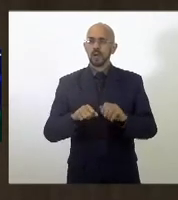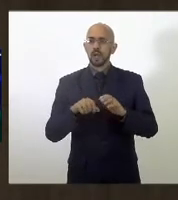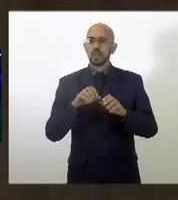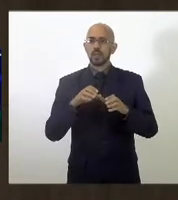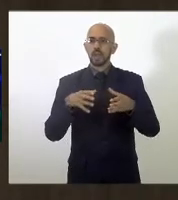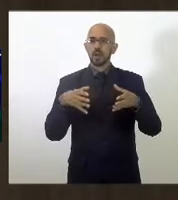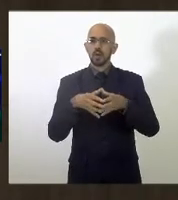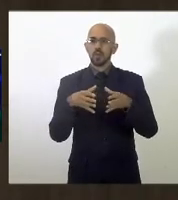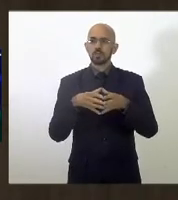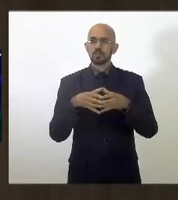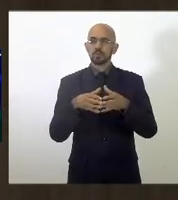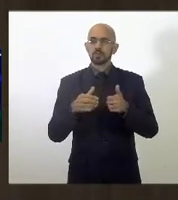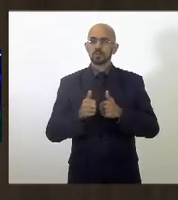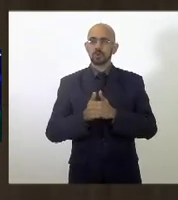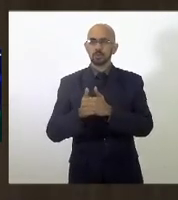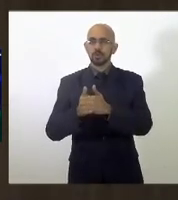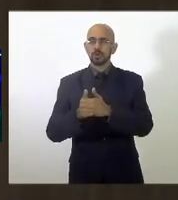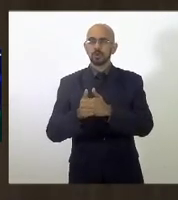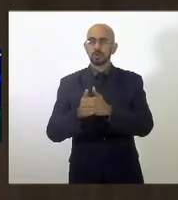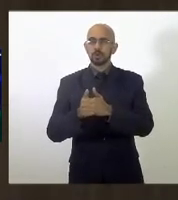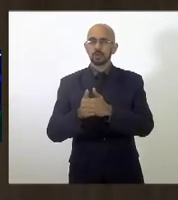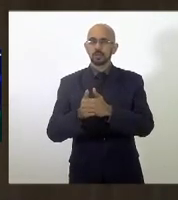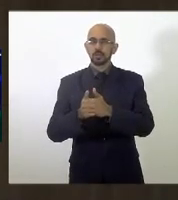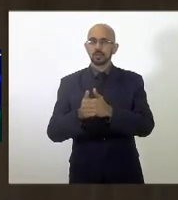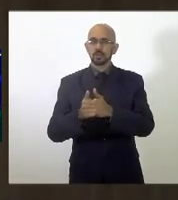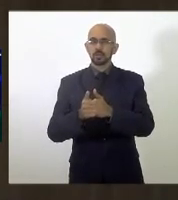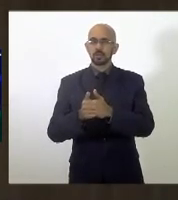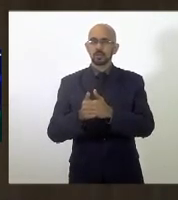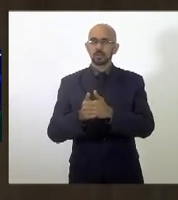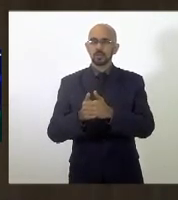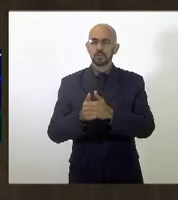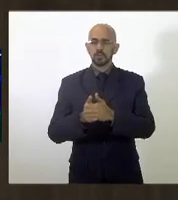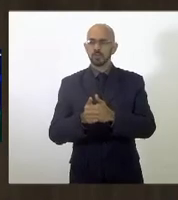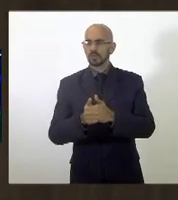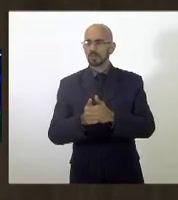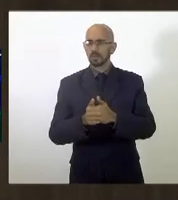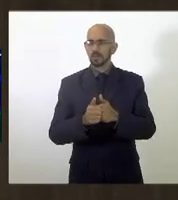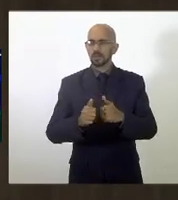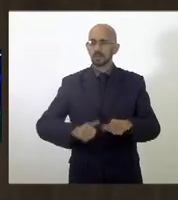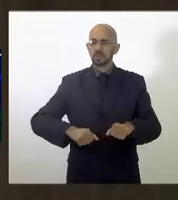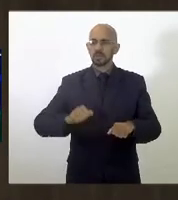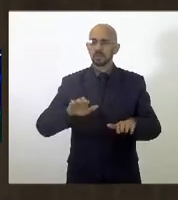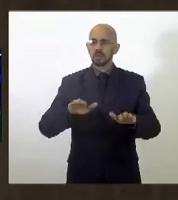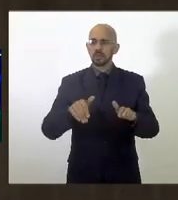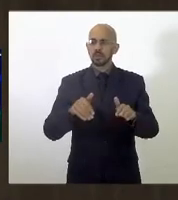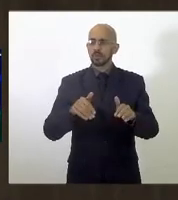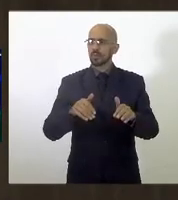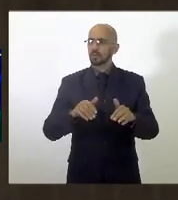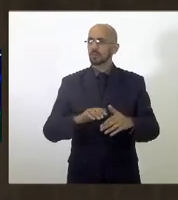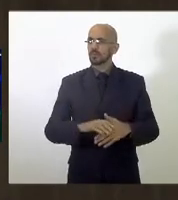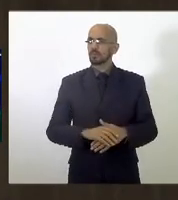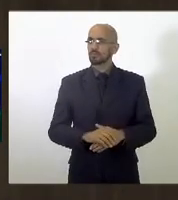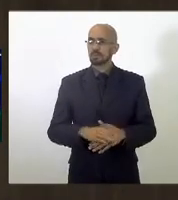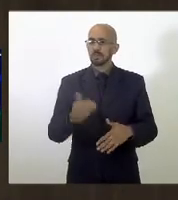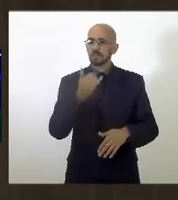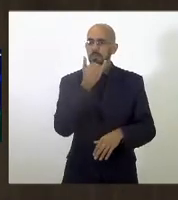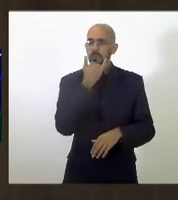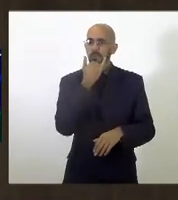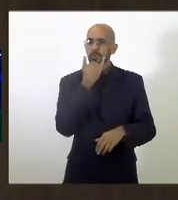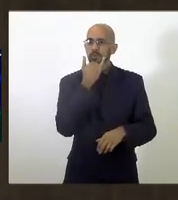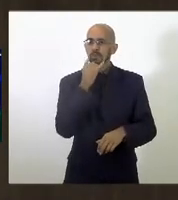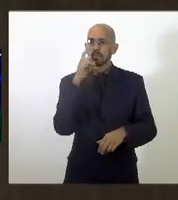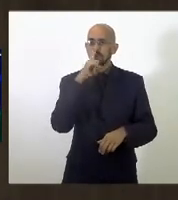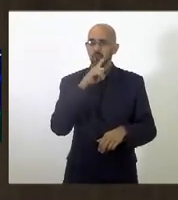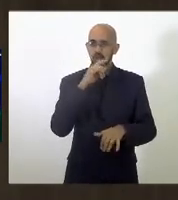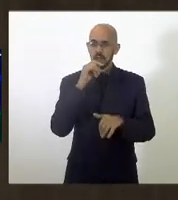de Acompanhamento e Monitoramento Econômico-Financeiro do Regime de Recuperação Fiscal. Deputado Luiz Paulo e